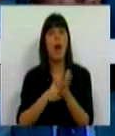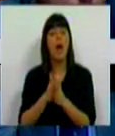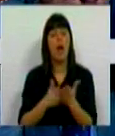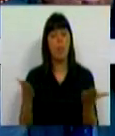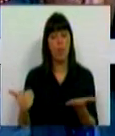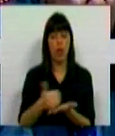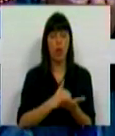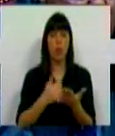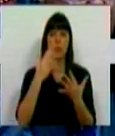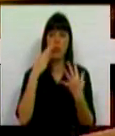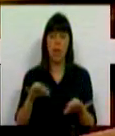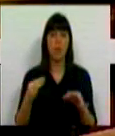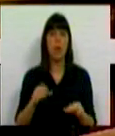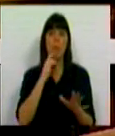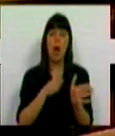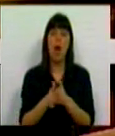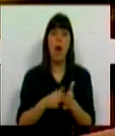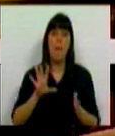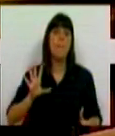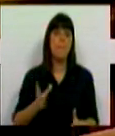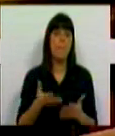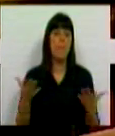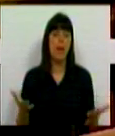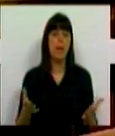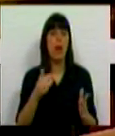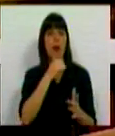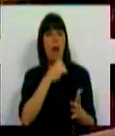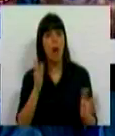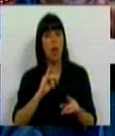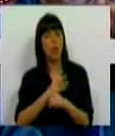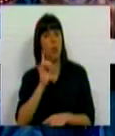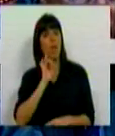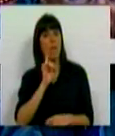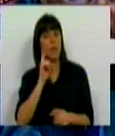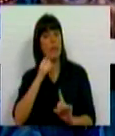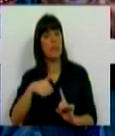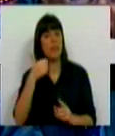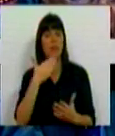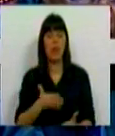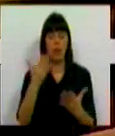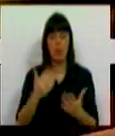aproveitamento de recursos geológicos que possam ser aproveitados pelo país sem sacrificar outros valores essenciais. Muito obrigado, Sr.